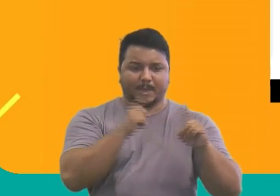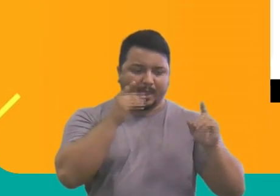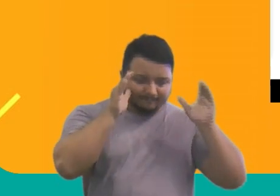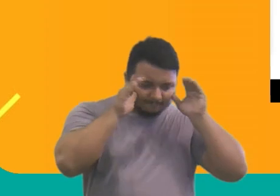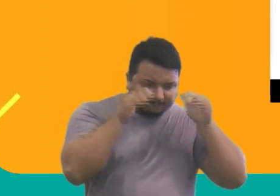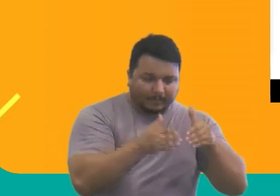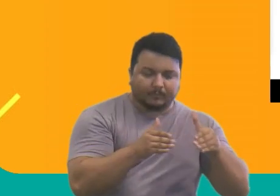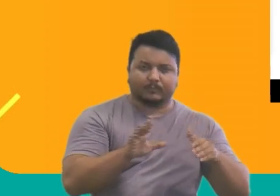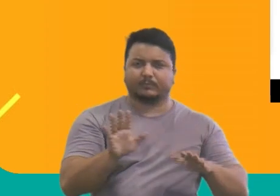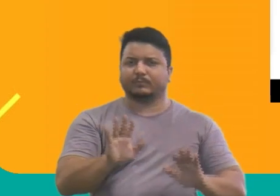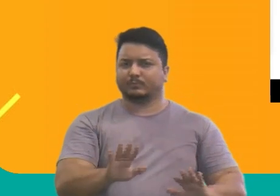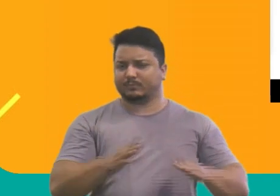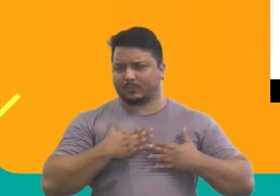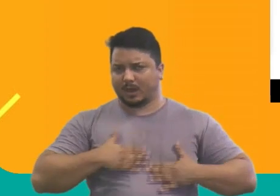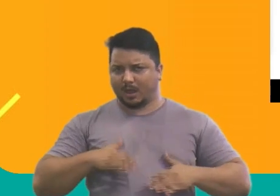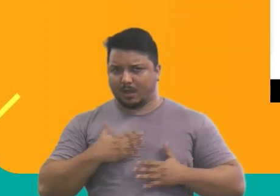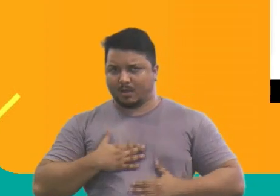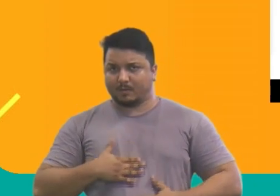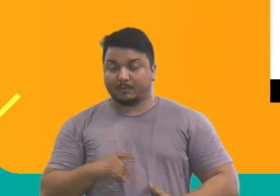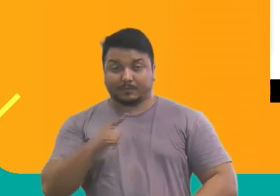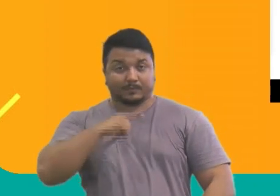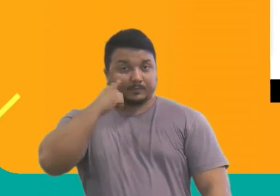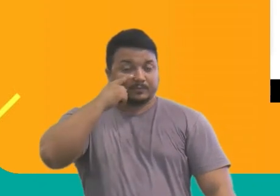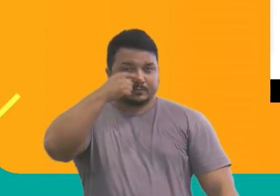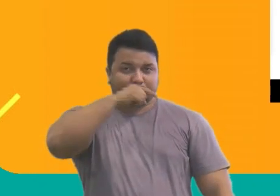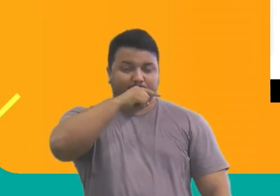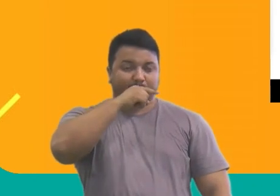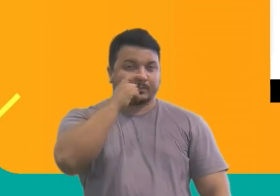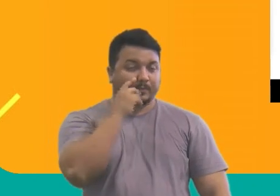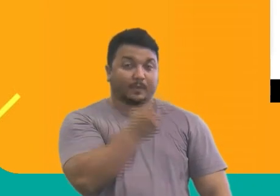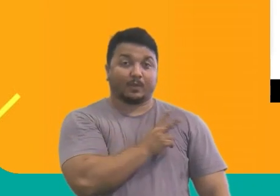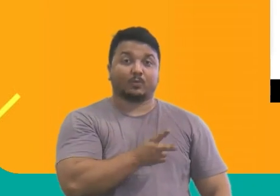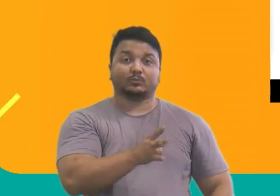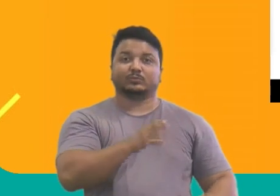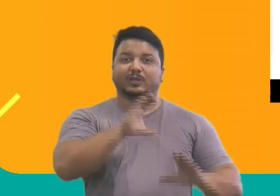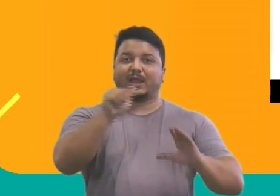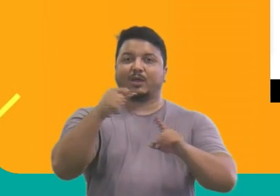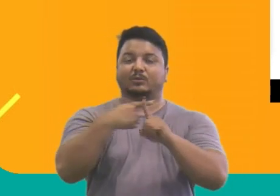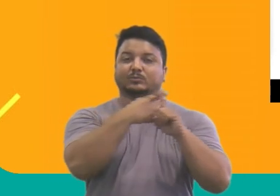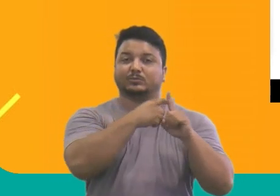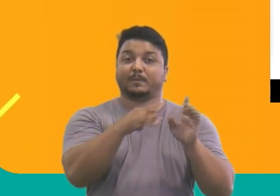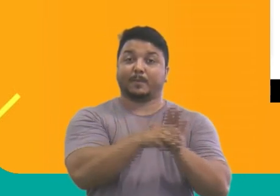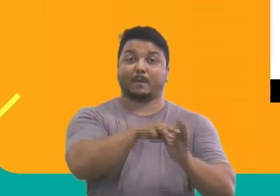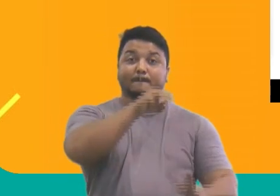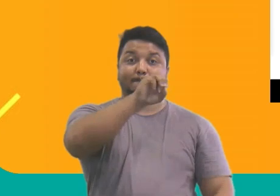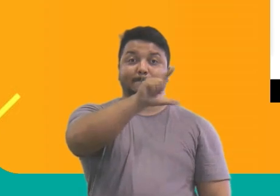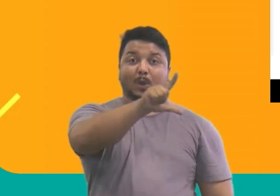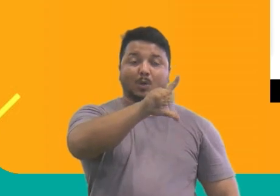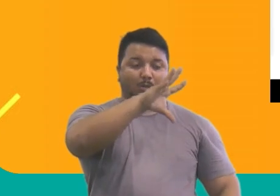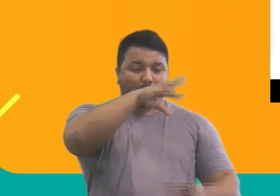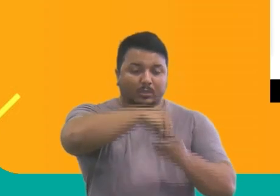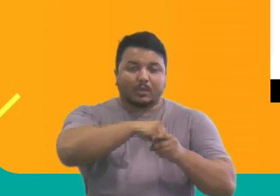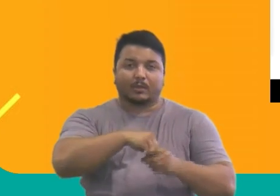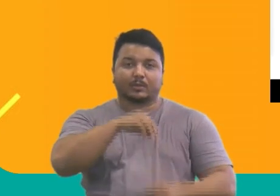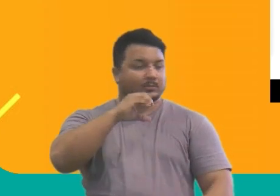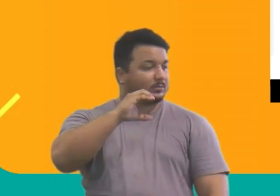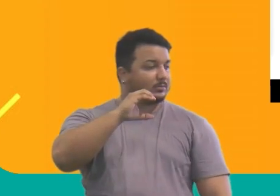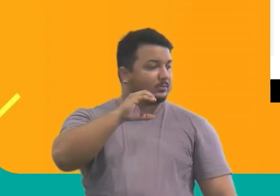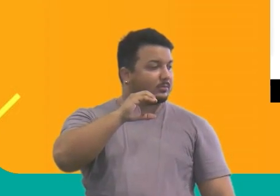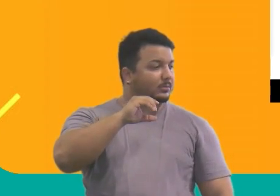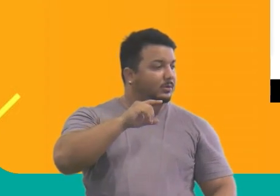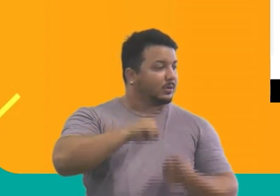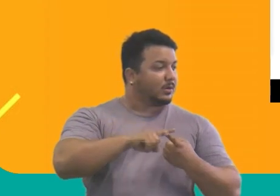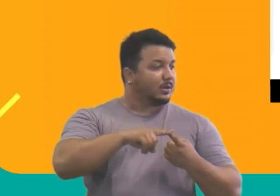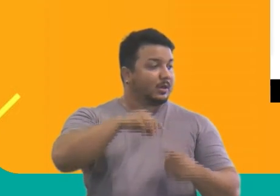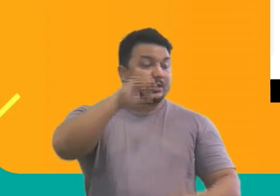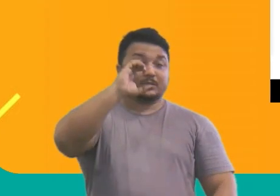a ele. Observe a equação abaixo, que representa uma calcinação de um mol de carbonato de cálcio em CNTP. E eu queria muito que você olhasse